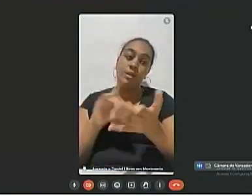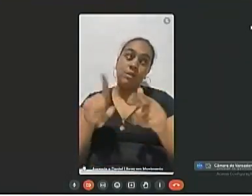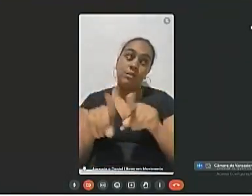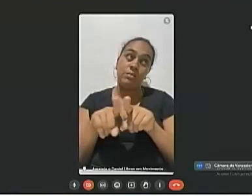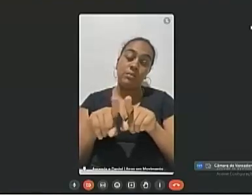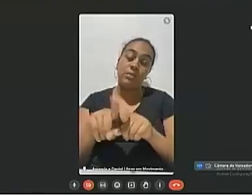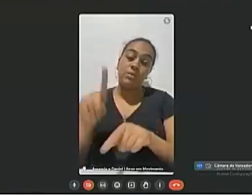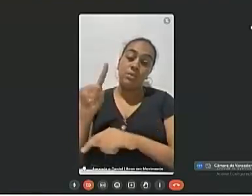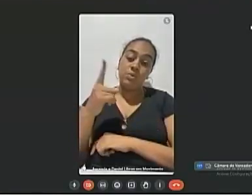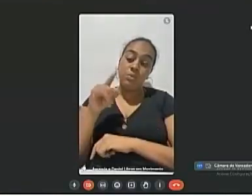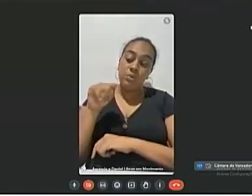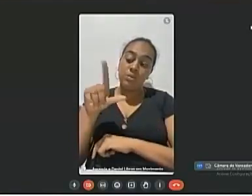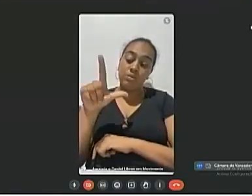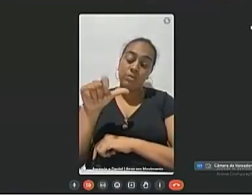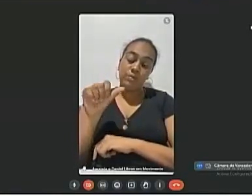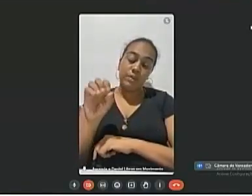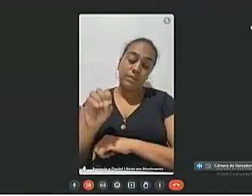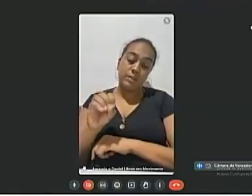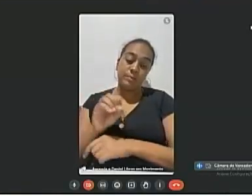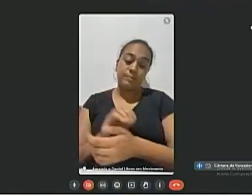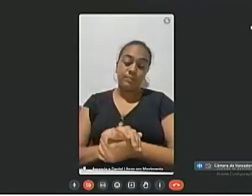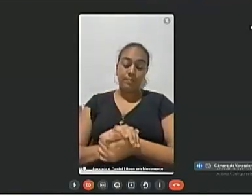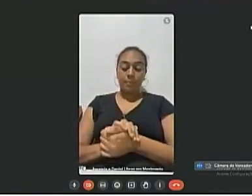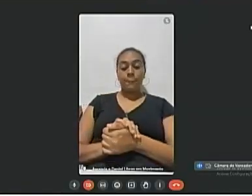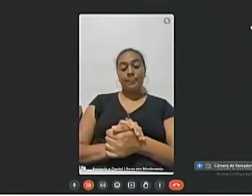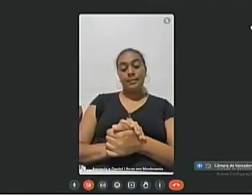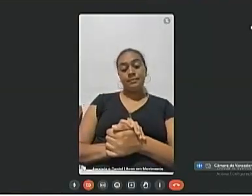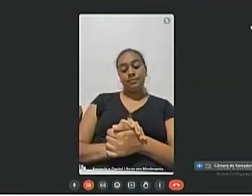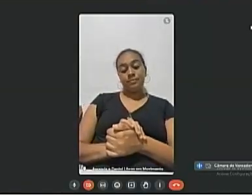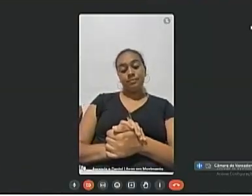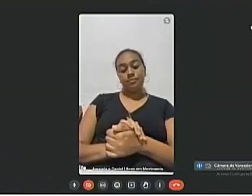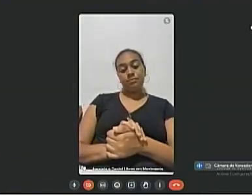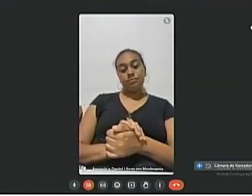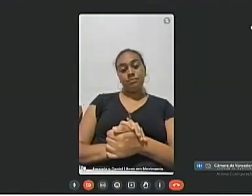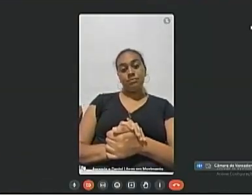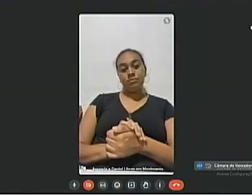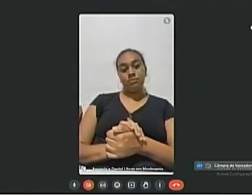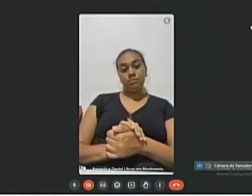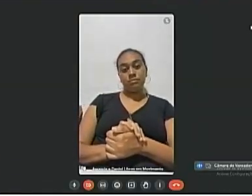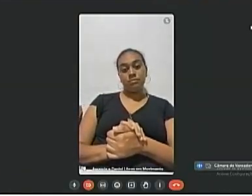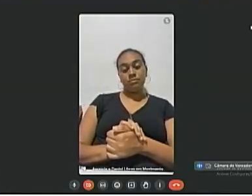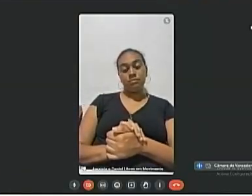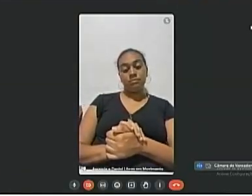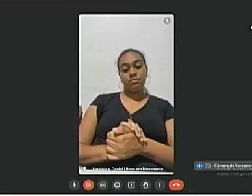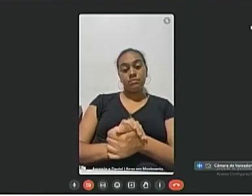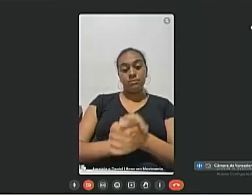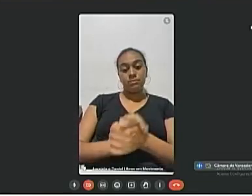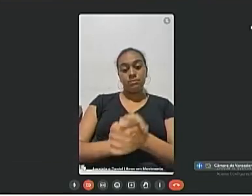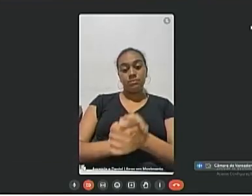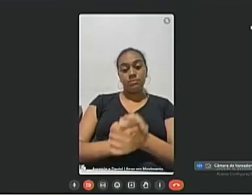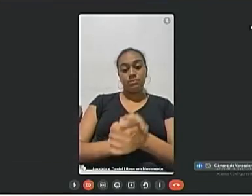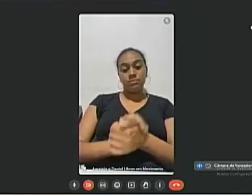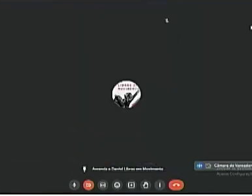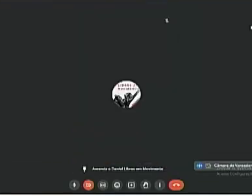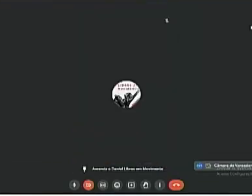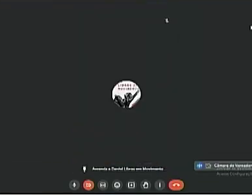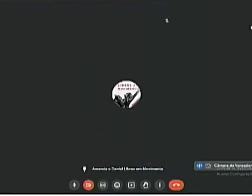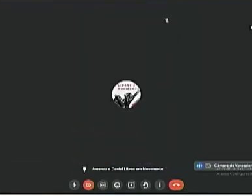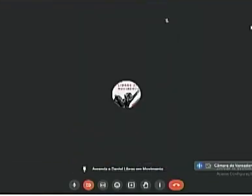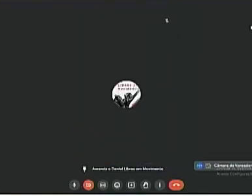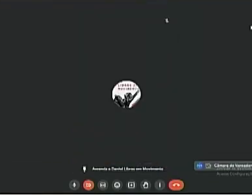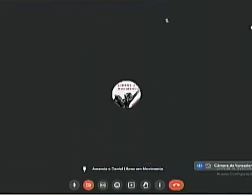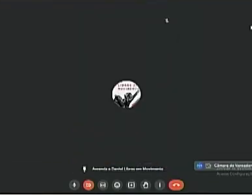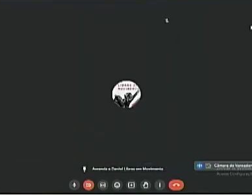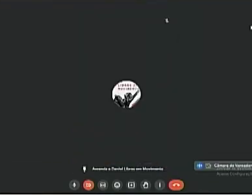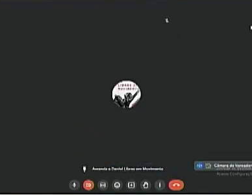a metade disso. Né? Então, concluindo, pessoal, a solução estrutural mais promissora, que